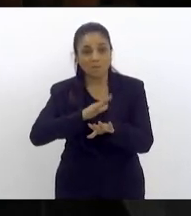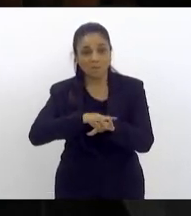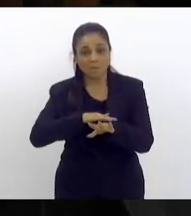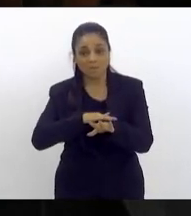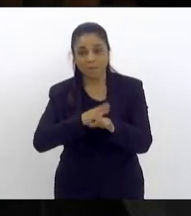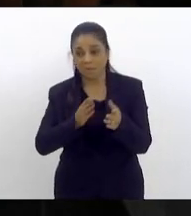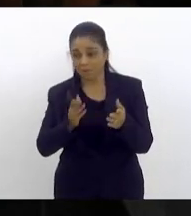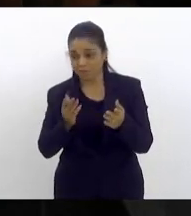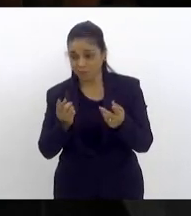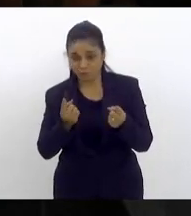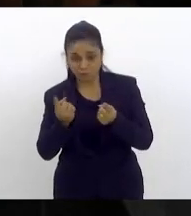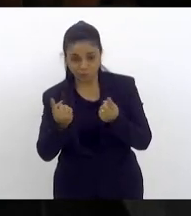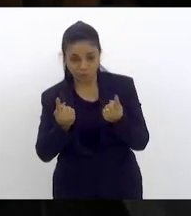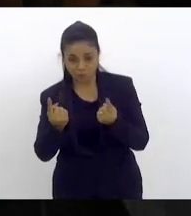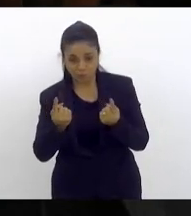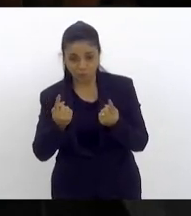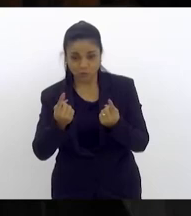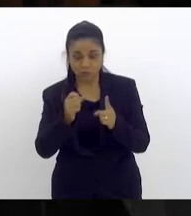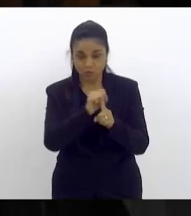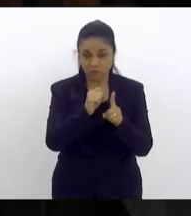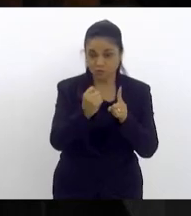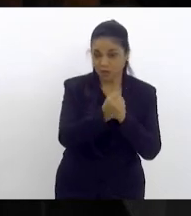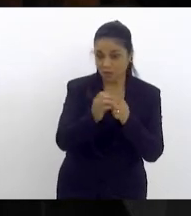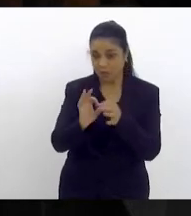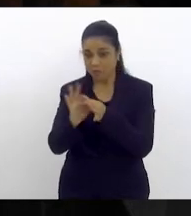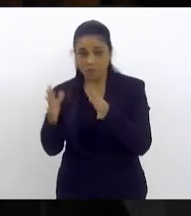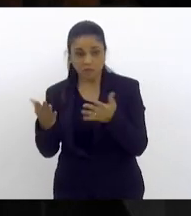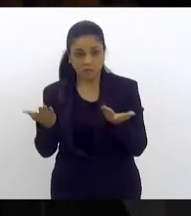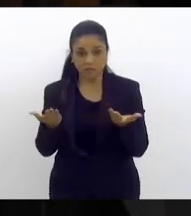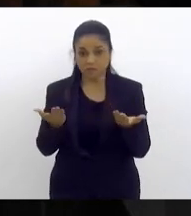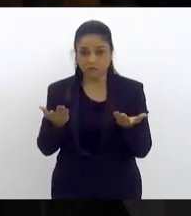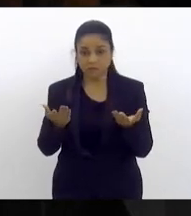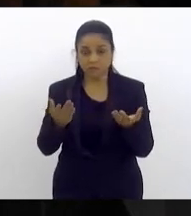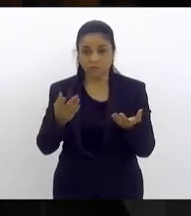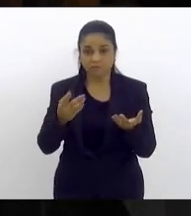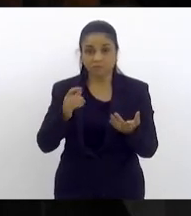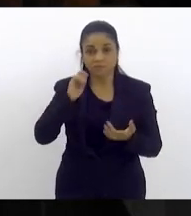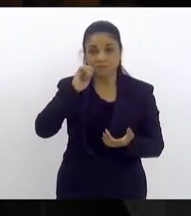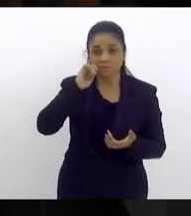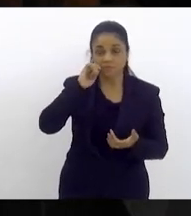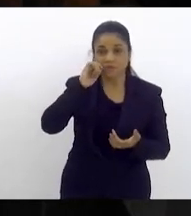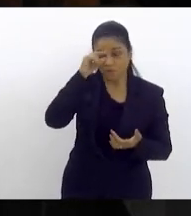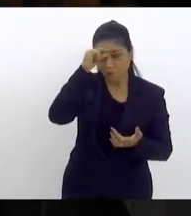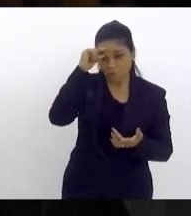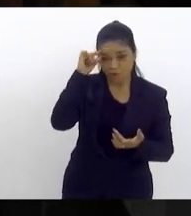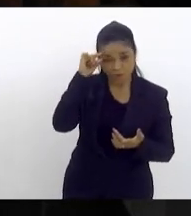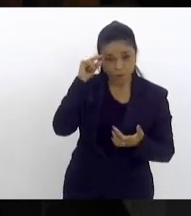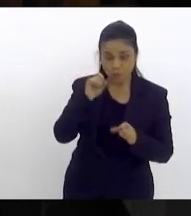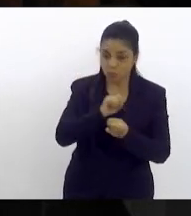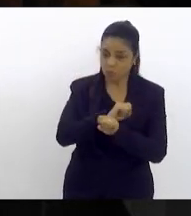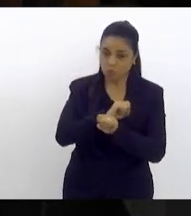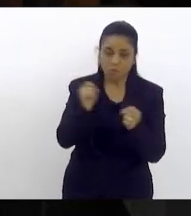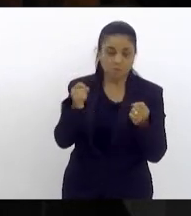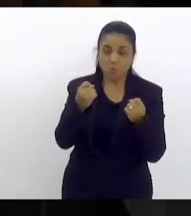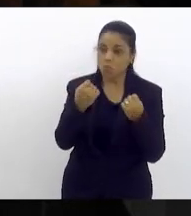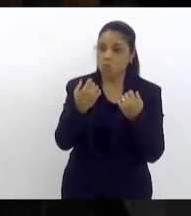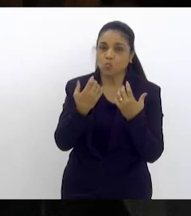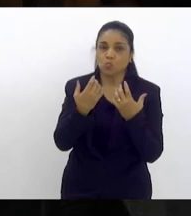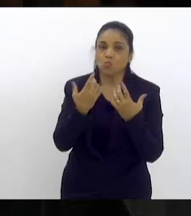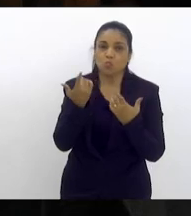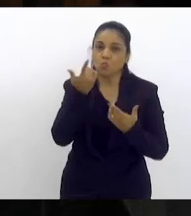mais paradoxal que possa ser o socialismo e a liberdade Marcelo freixo não aguentou o pessoal não suportou